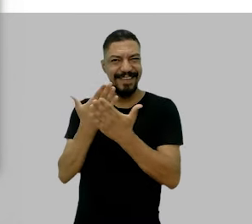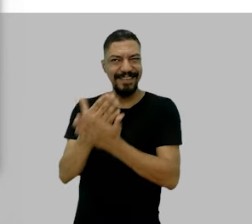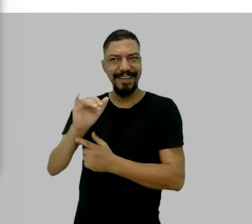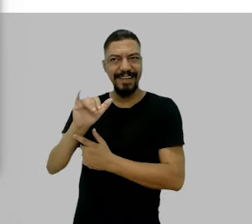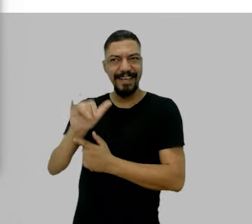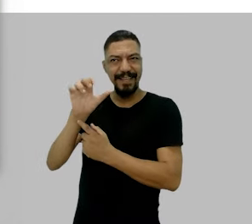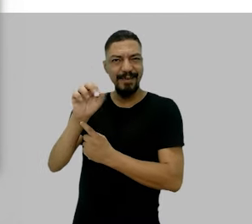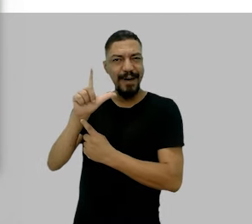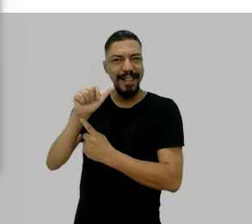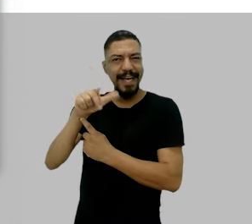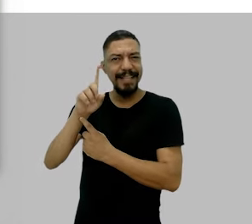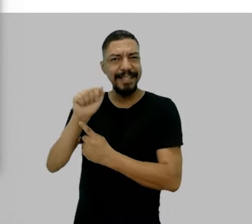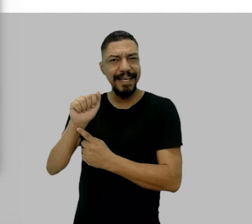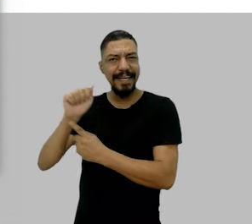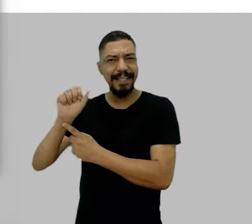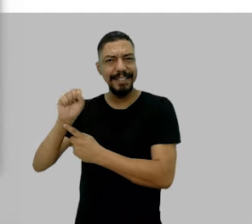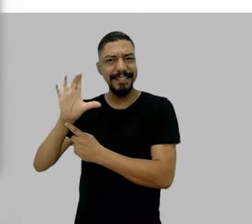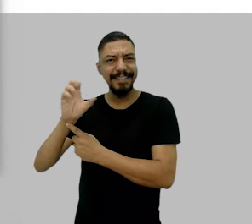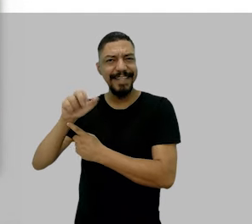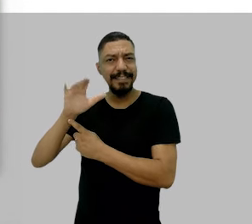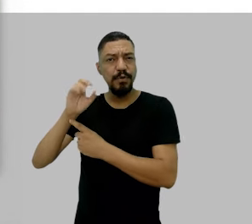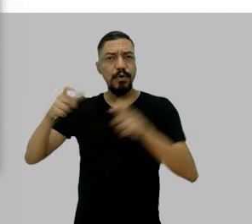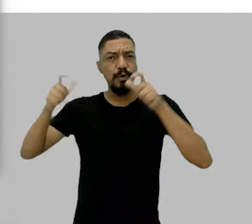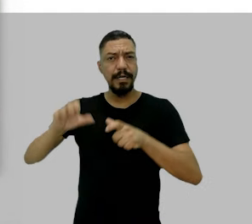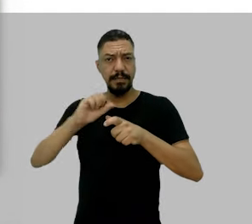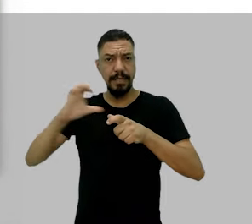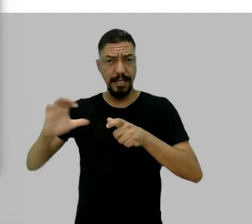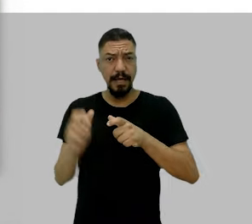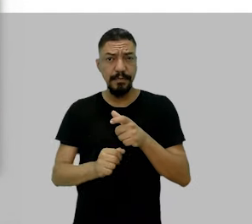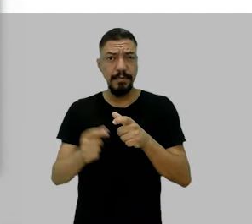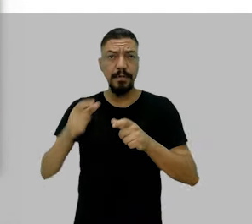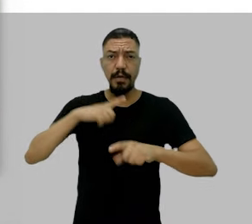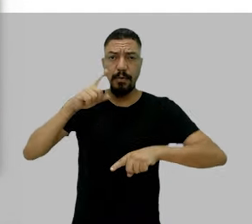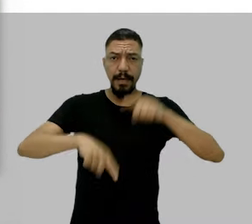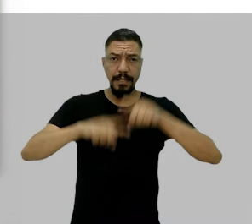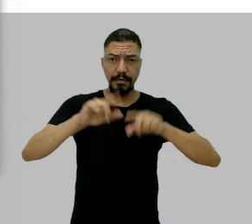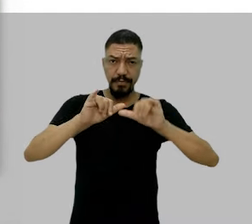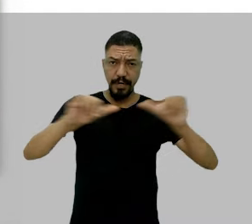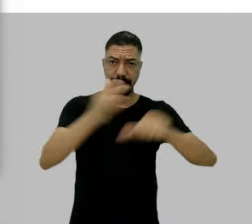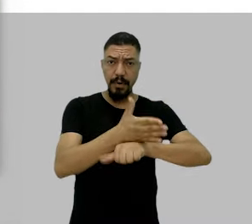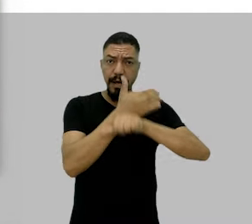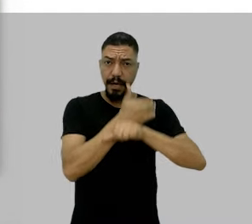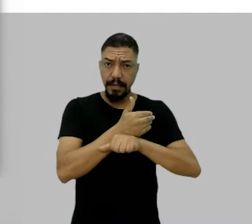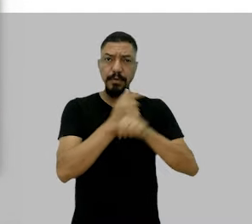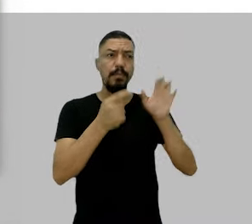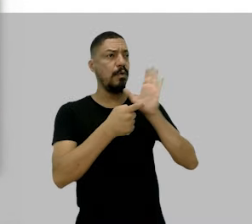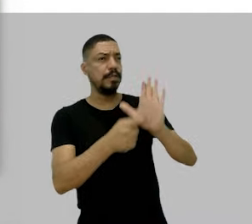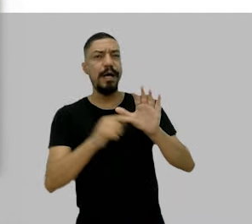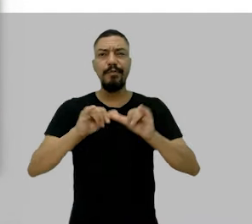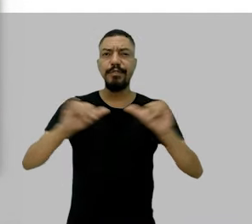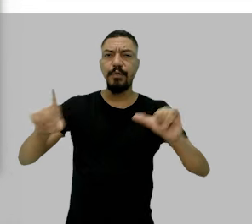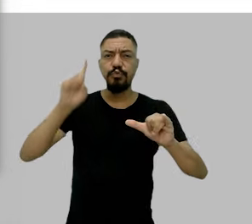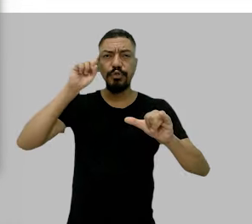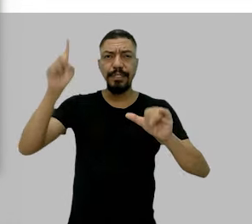primeiro o material de divulgação de quando era a atividade. Aí eu tenho o que